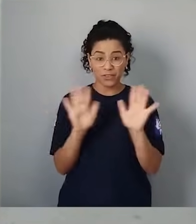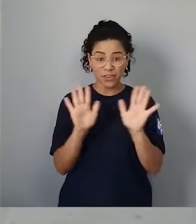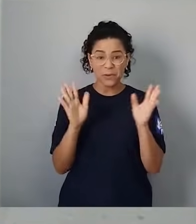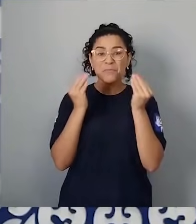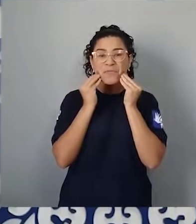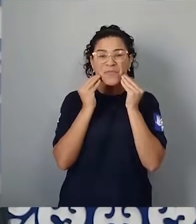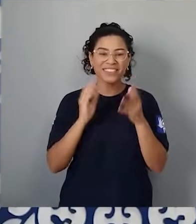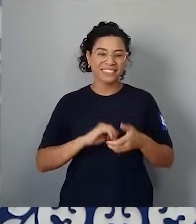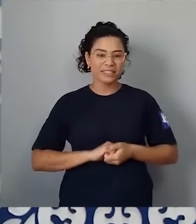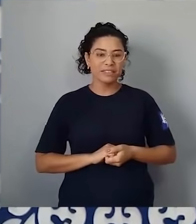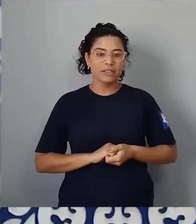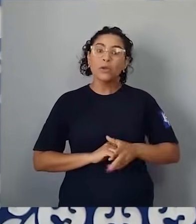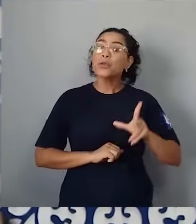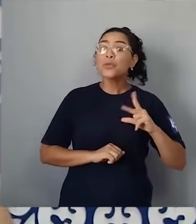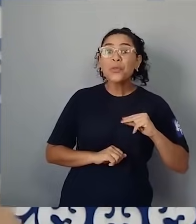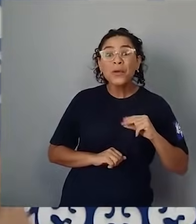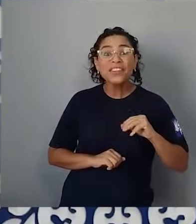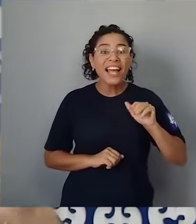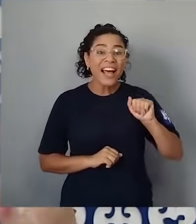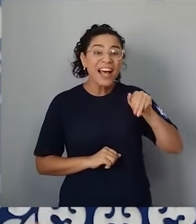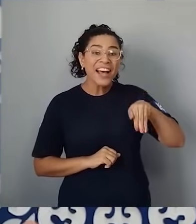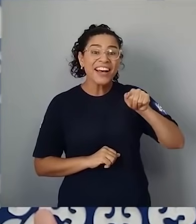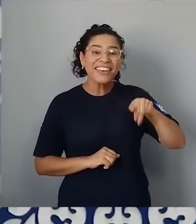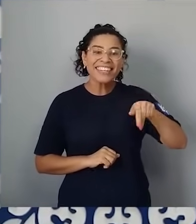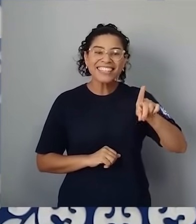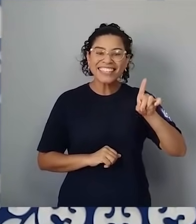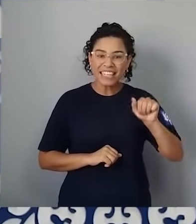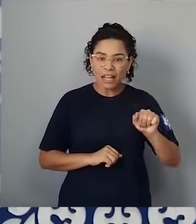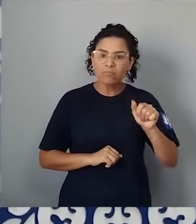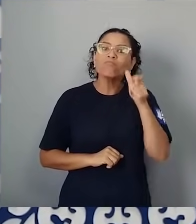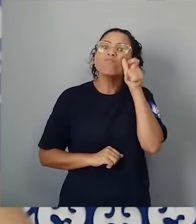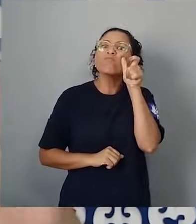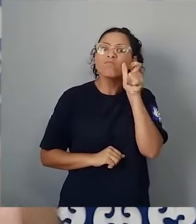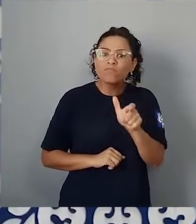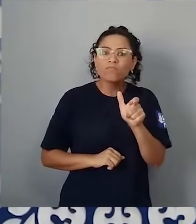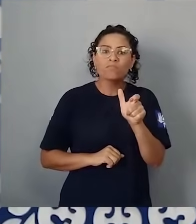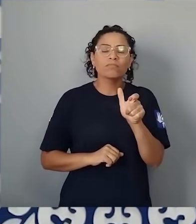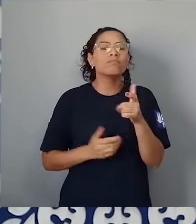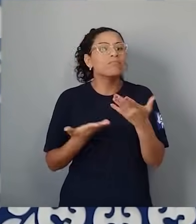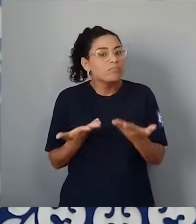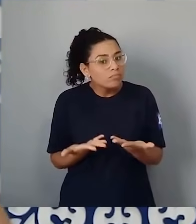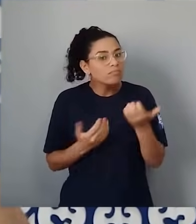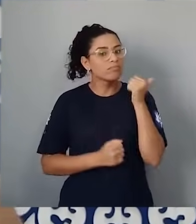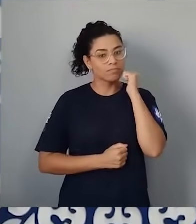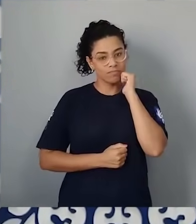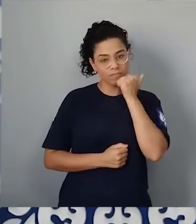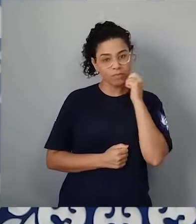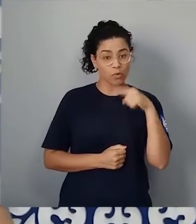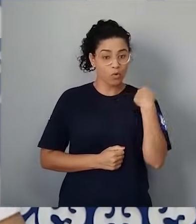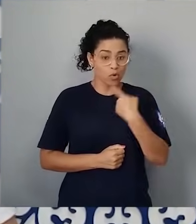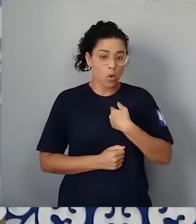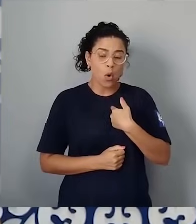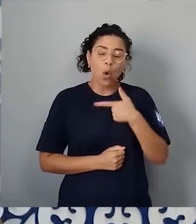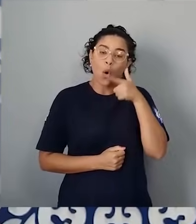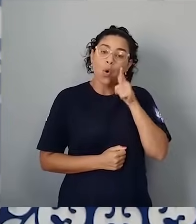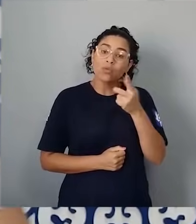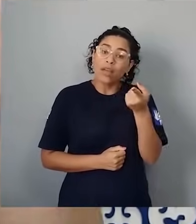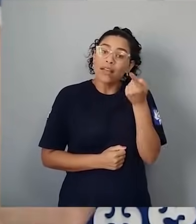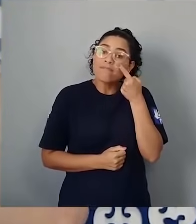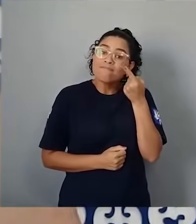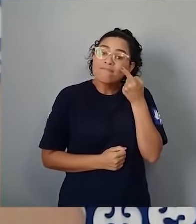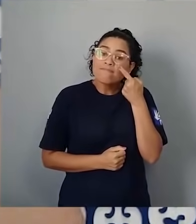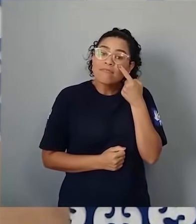Tchau! Puxa, Amanda, que interessante! Segundo a ciência, nós só conseguimos